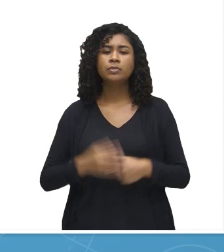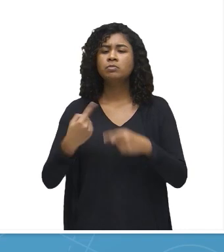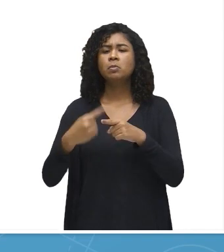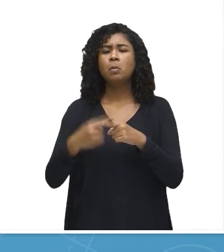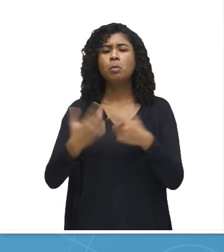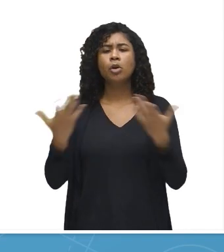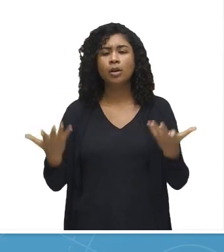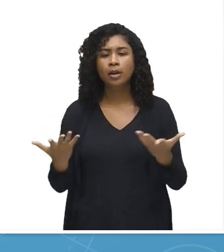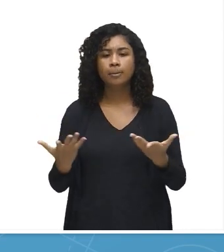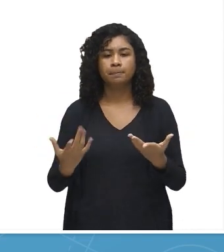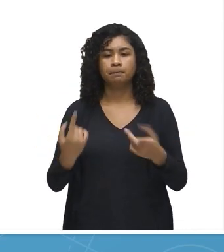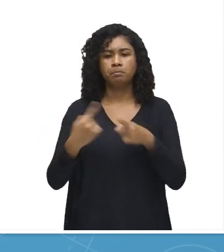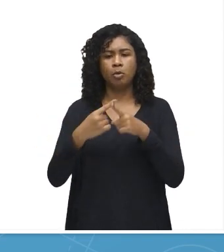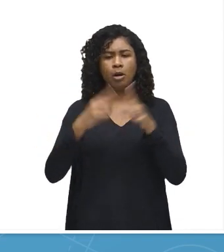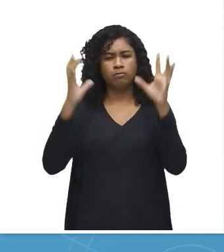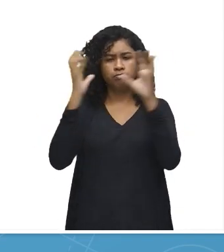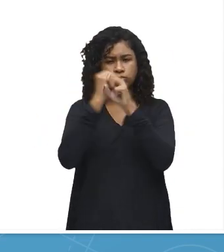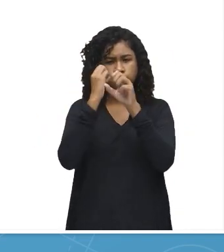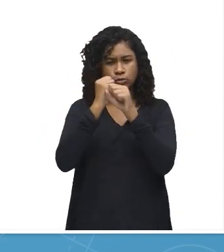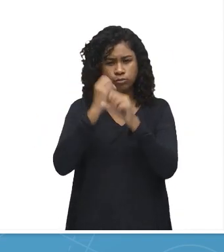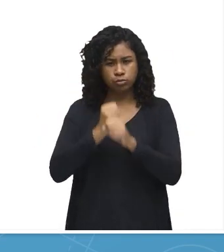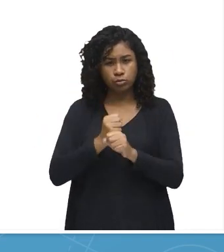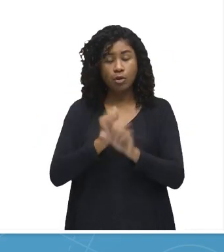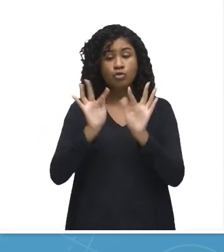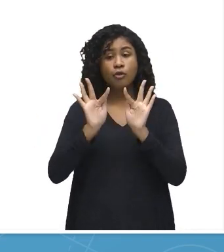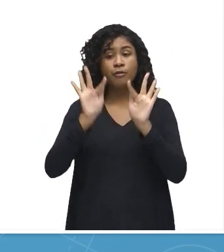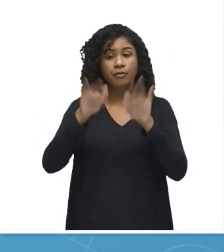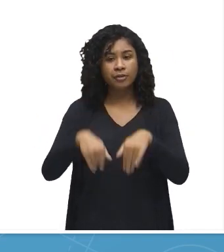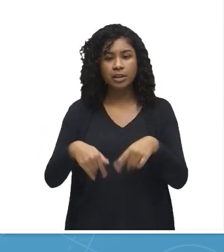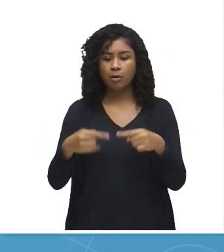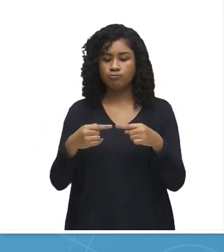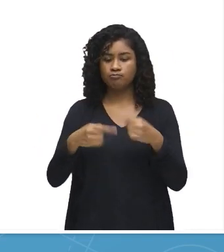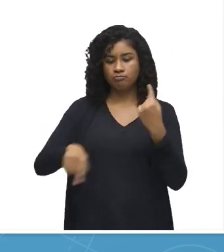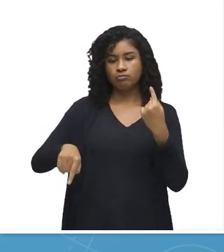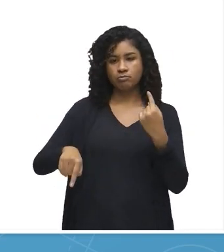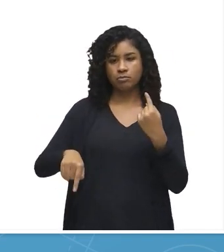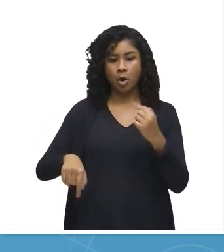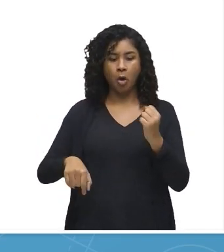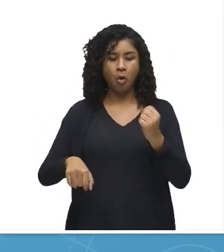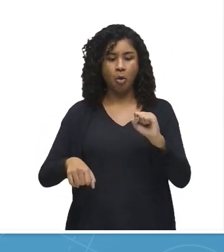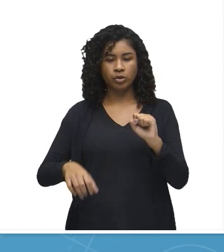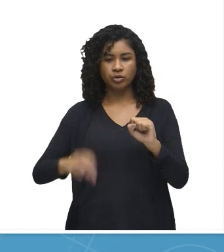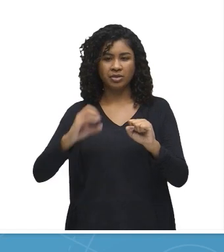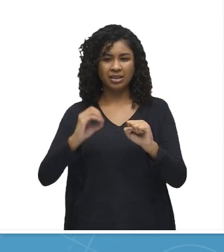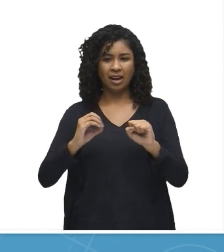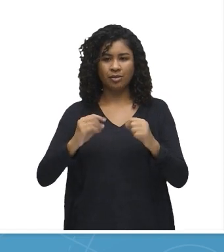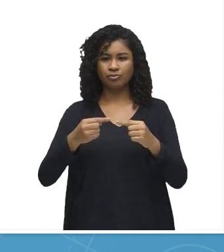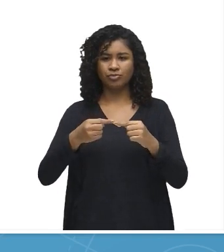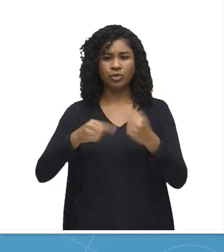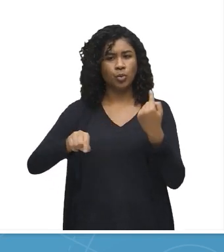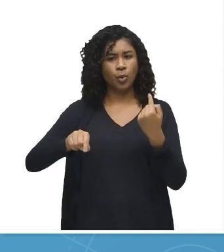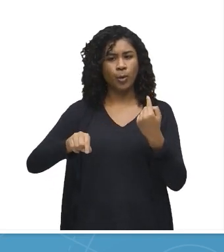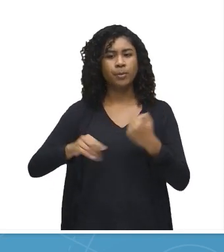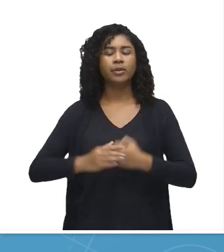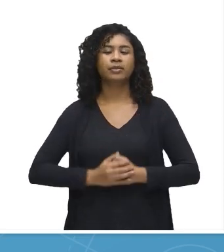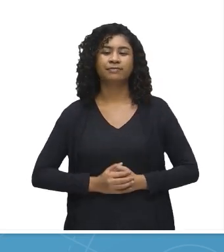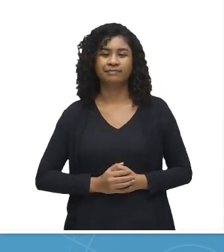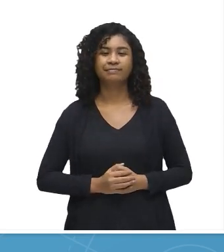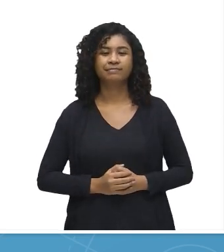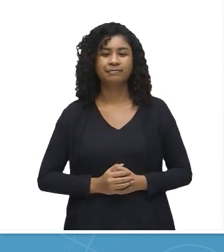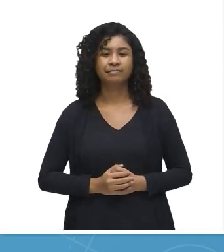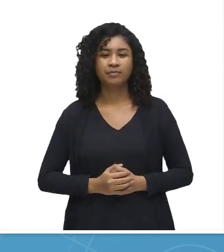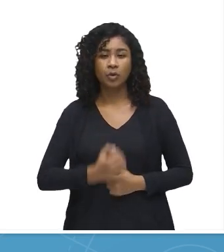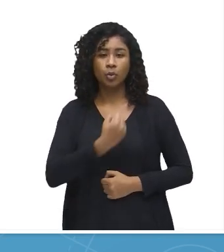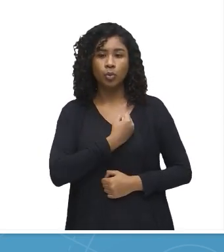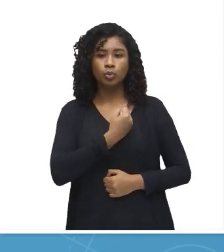final, né, deu uma desigualdade, ok? Então quando isso acontece, o número que nós substituímos, que